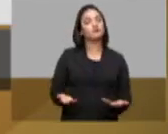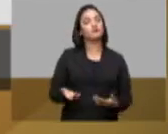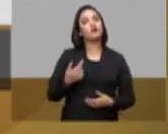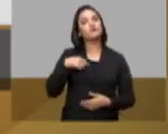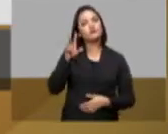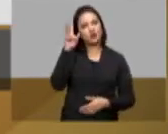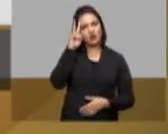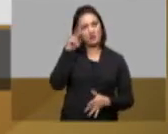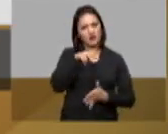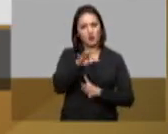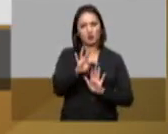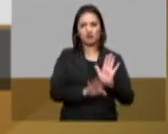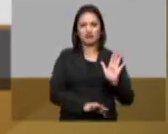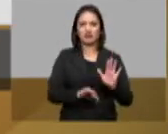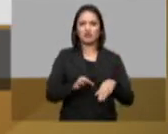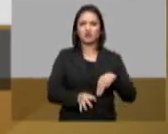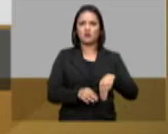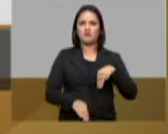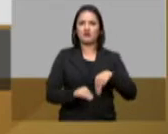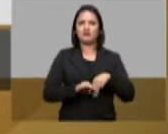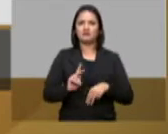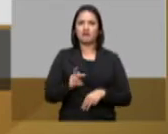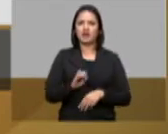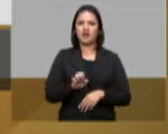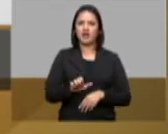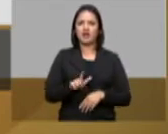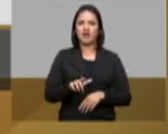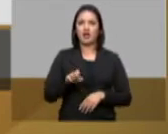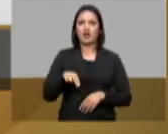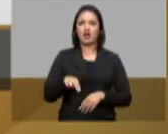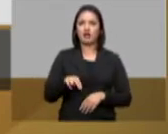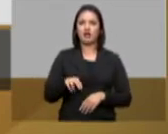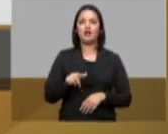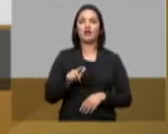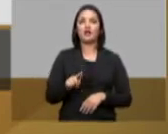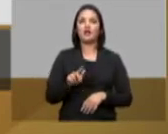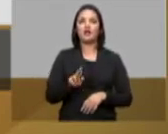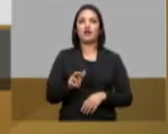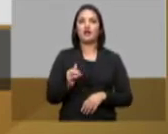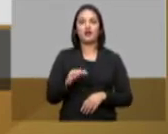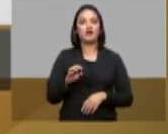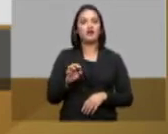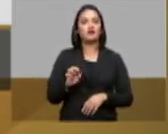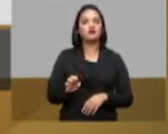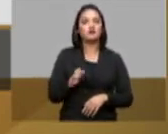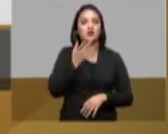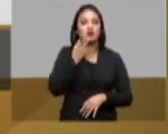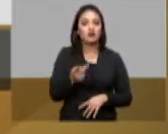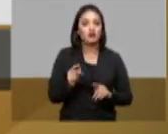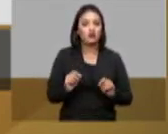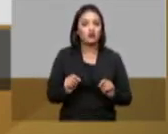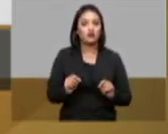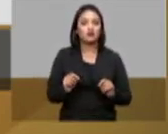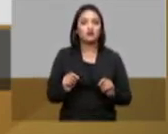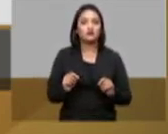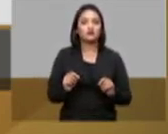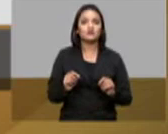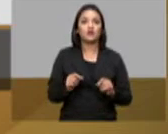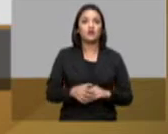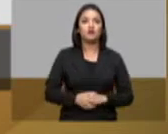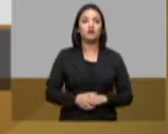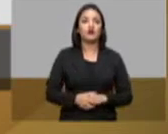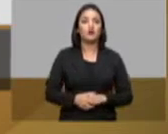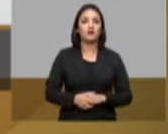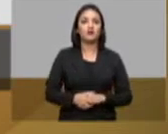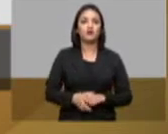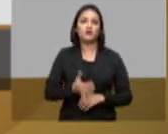Ellen Grace, na segunda turma. Caso em que o êxito da tese deduzida pela recorrente implica a configuração de situação